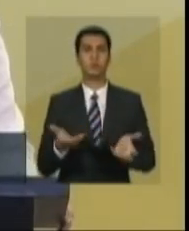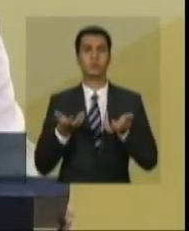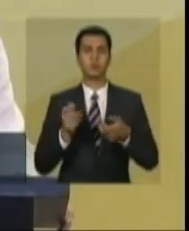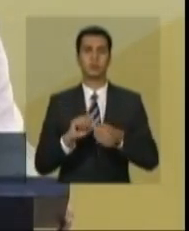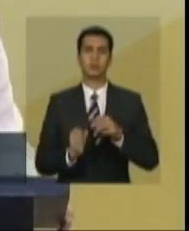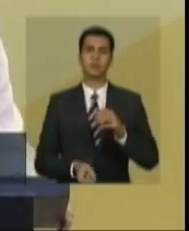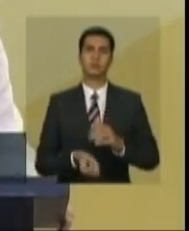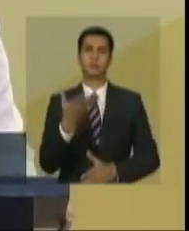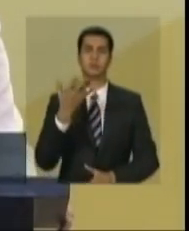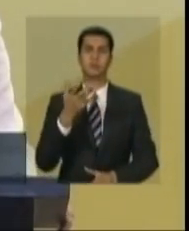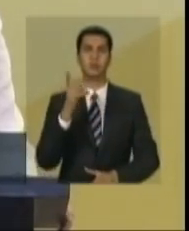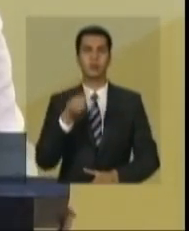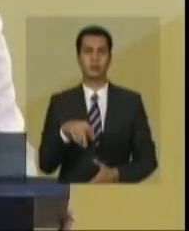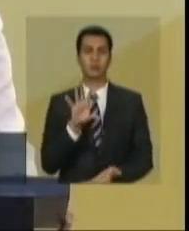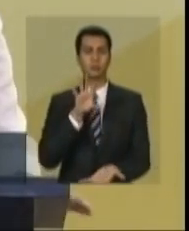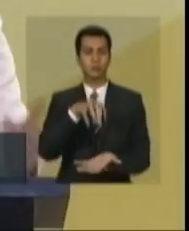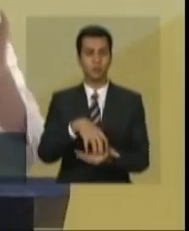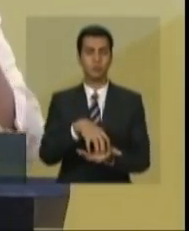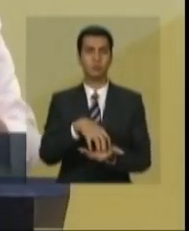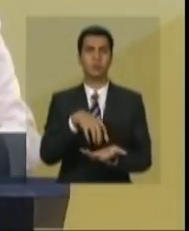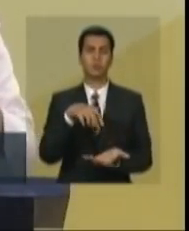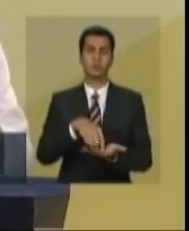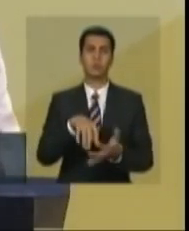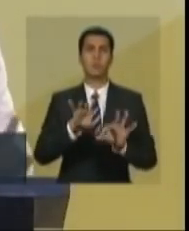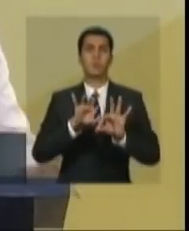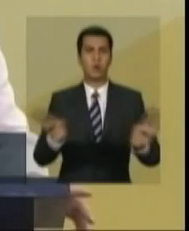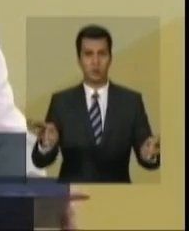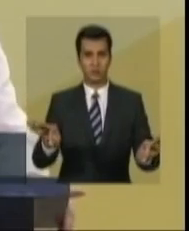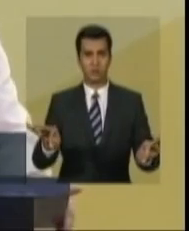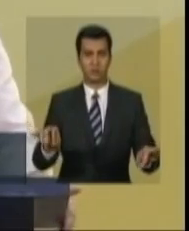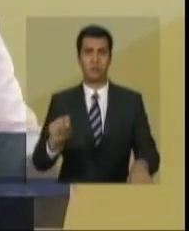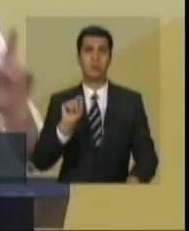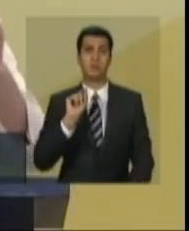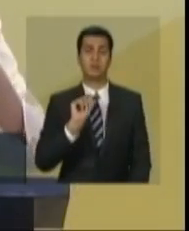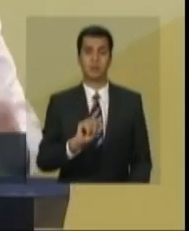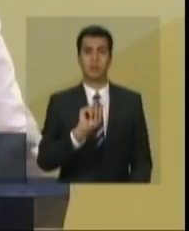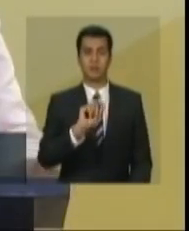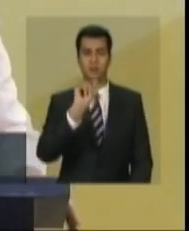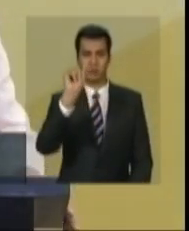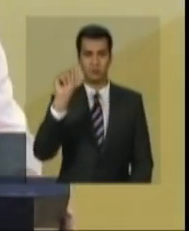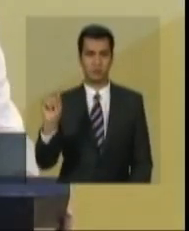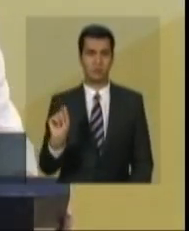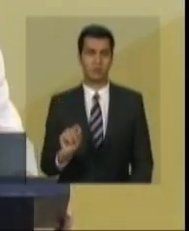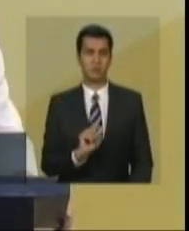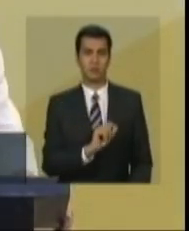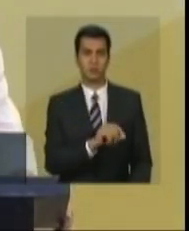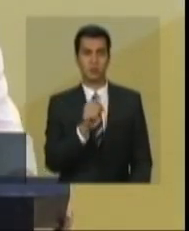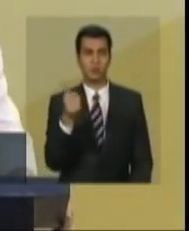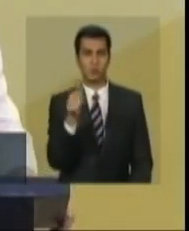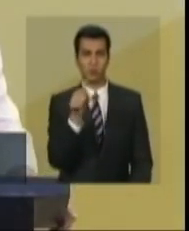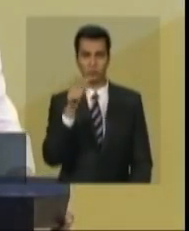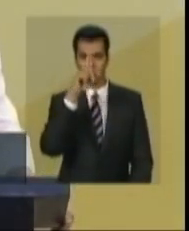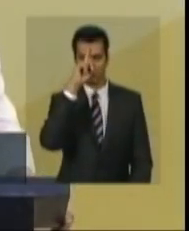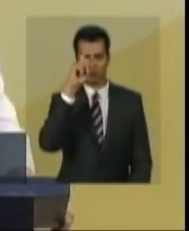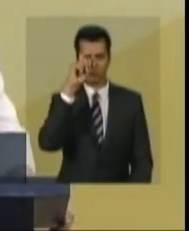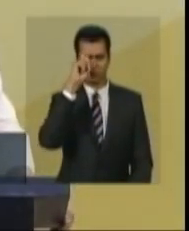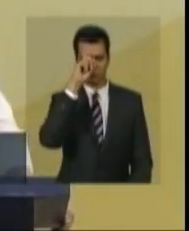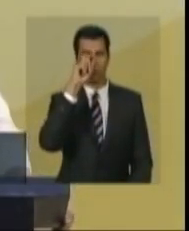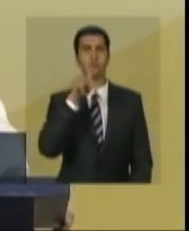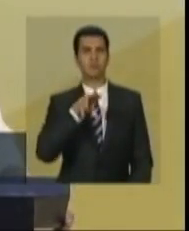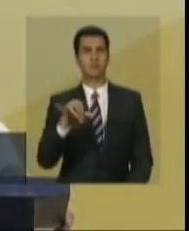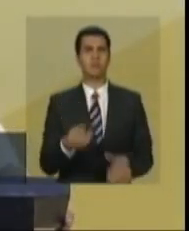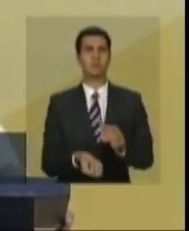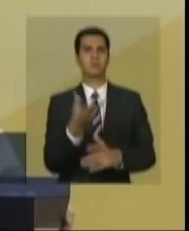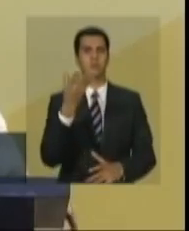eficiência e qualidade em cada um desses 15, aliás, desses 11 hospitais. Entre outras